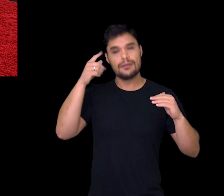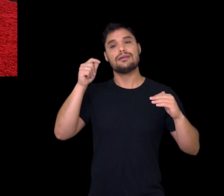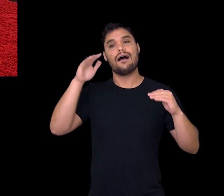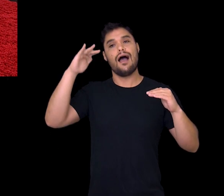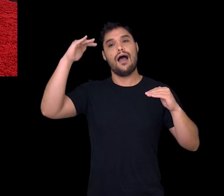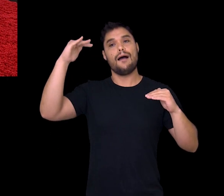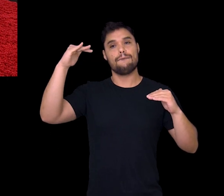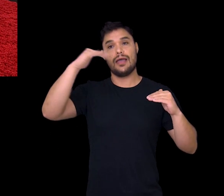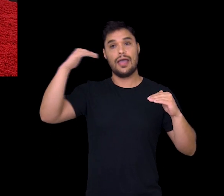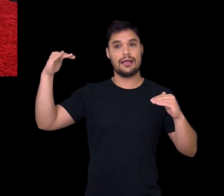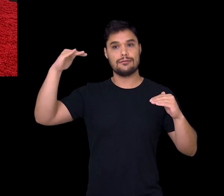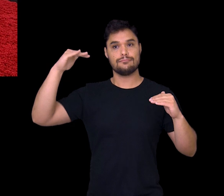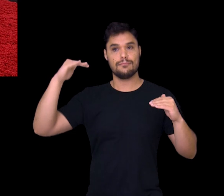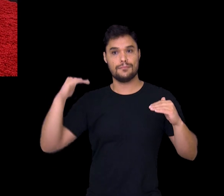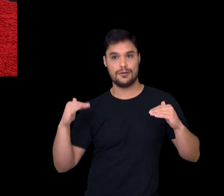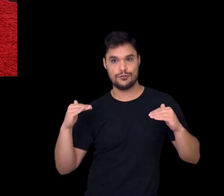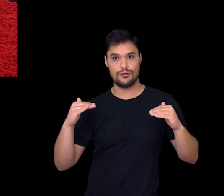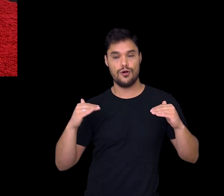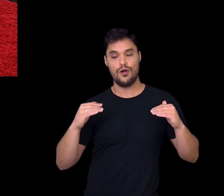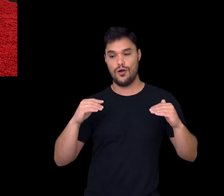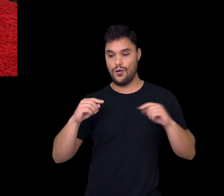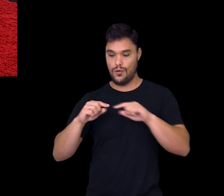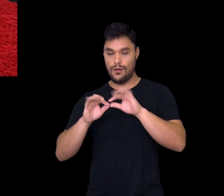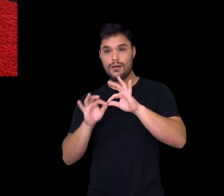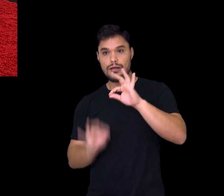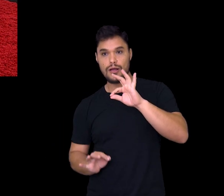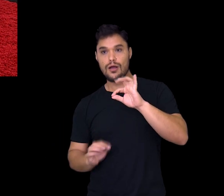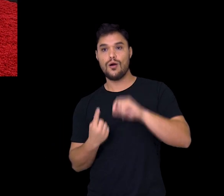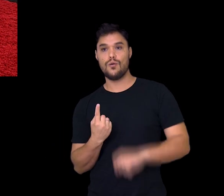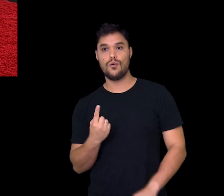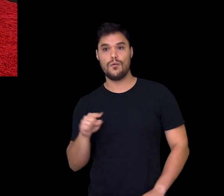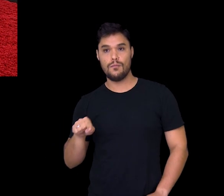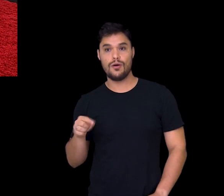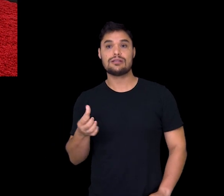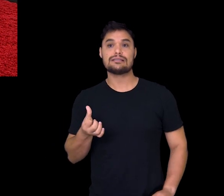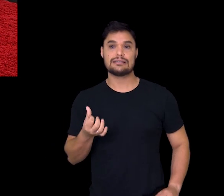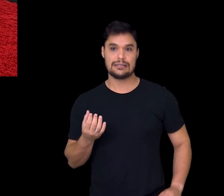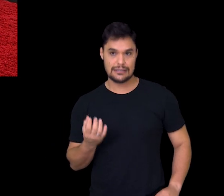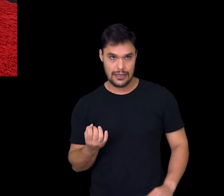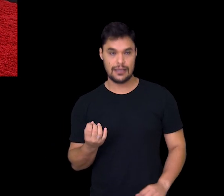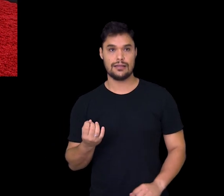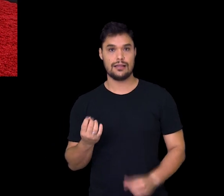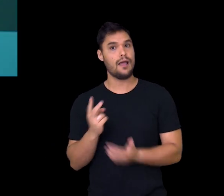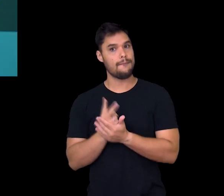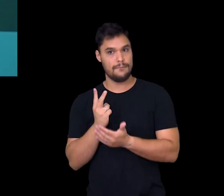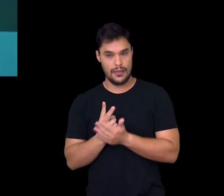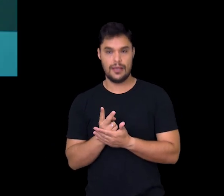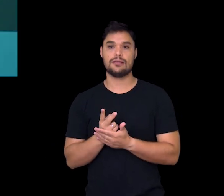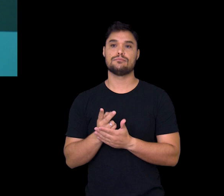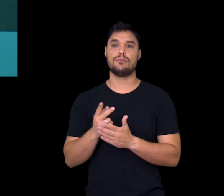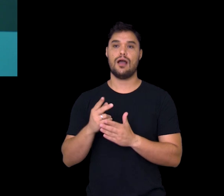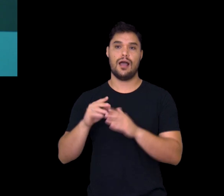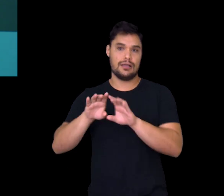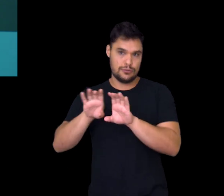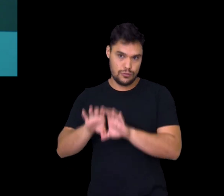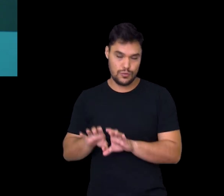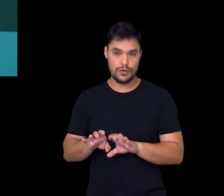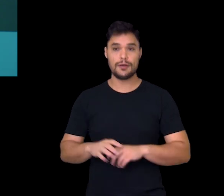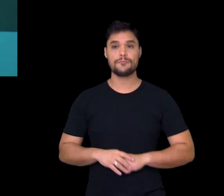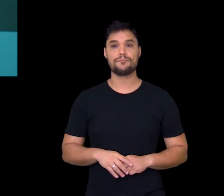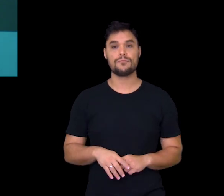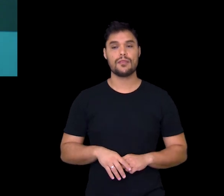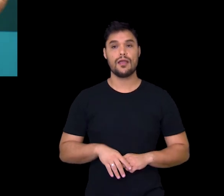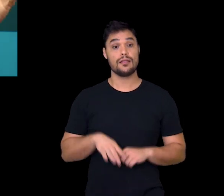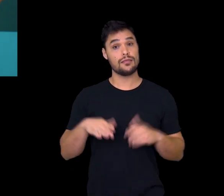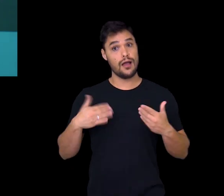ela passou para 1,5 m, mais ou menos, de altura, com a mesma configuração. E aí, então, o rei chega mais perto